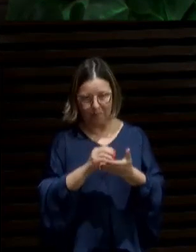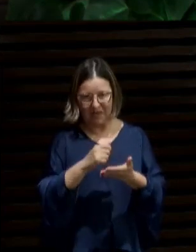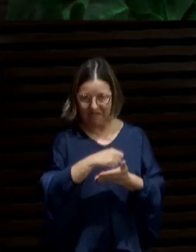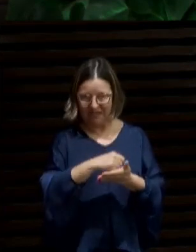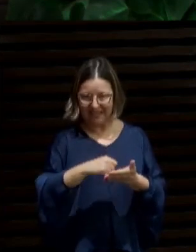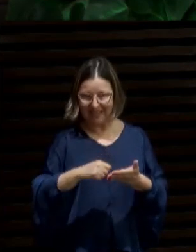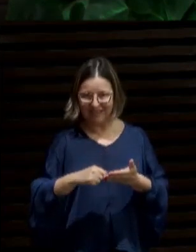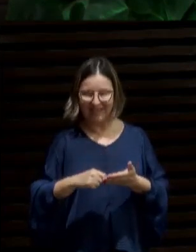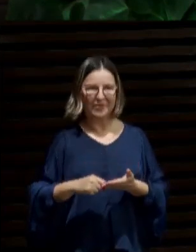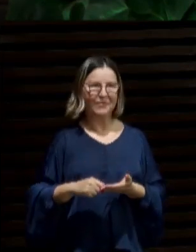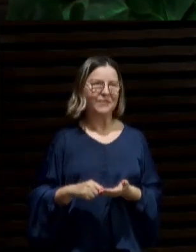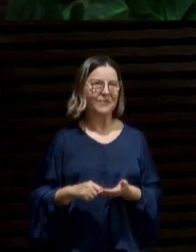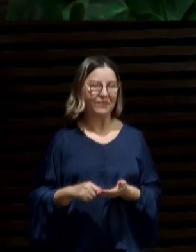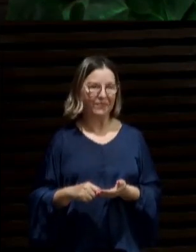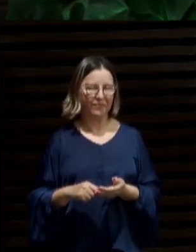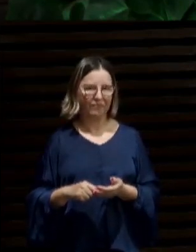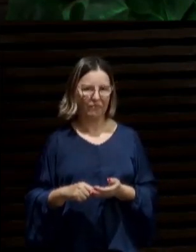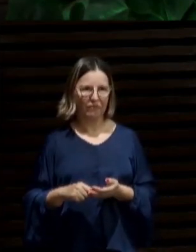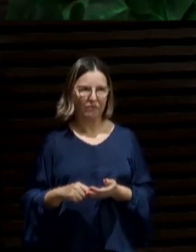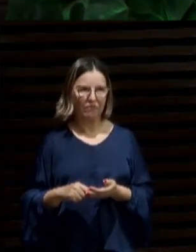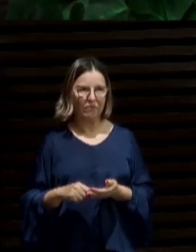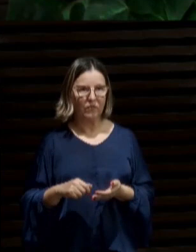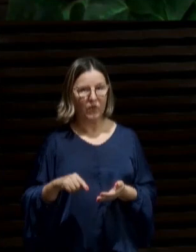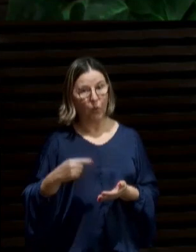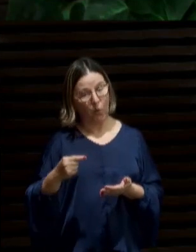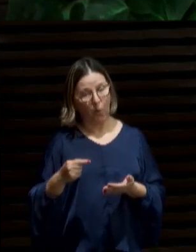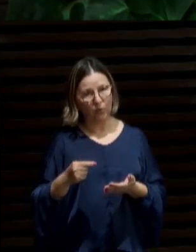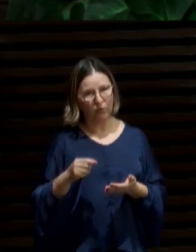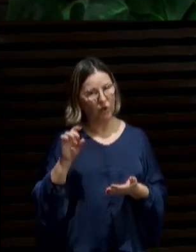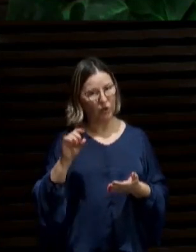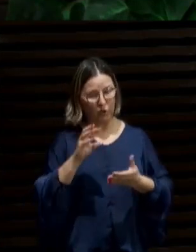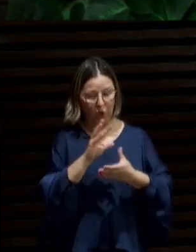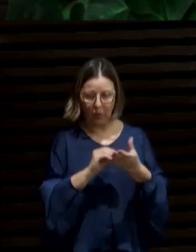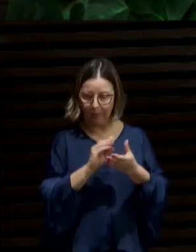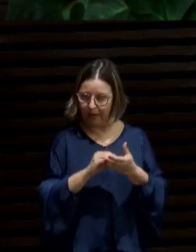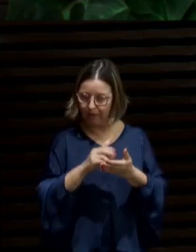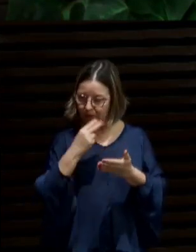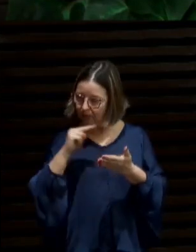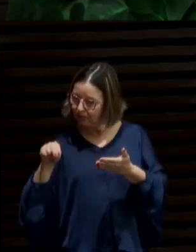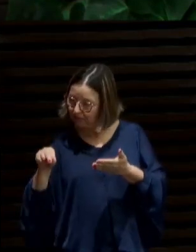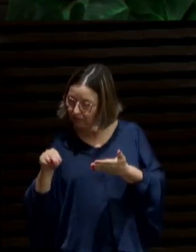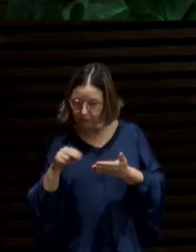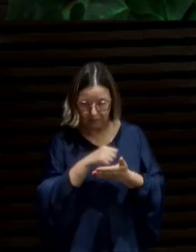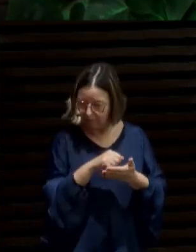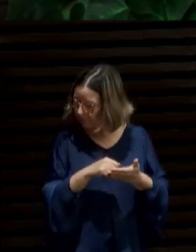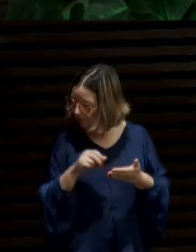alguém ditava. Outros, eles eram copistas. E